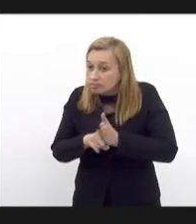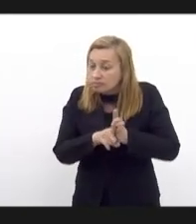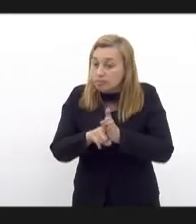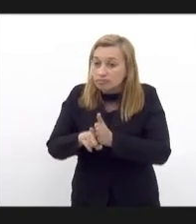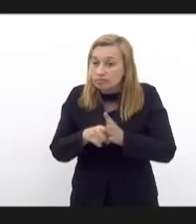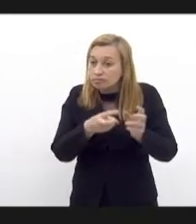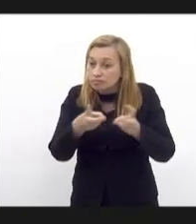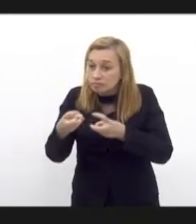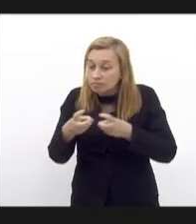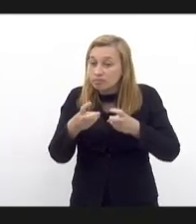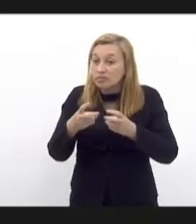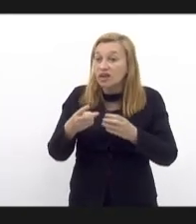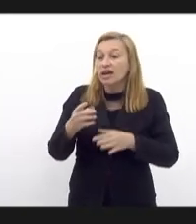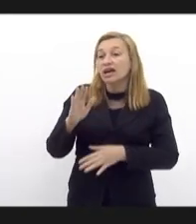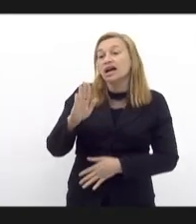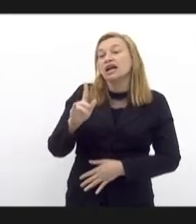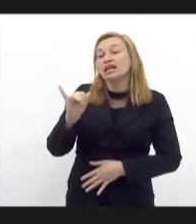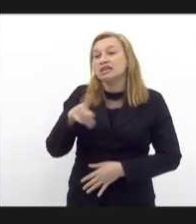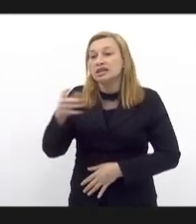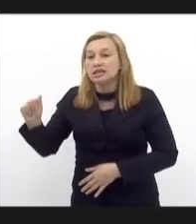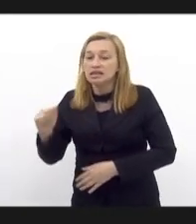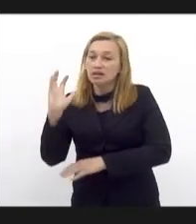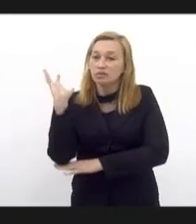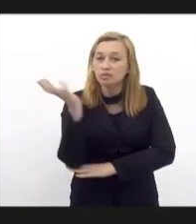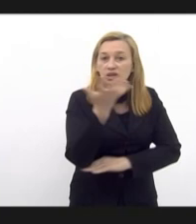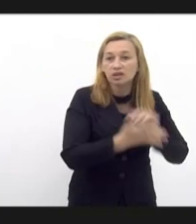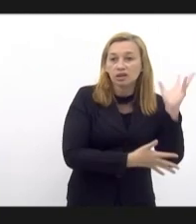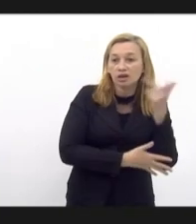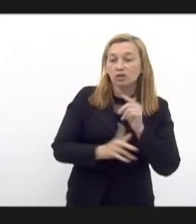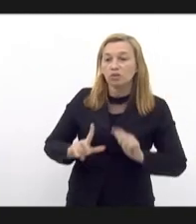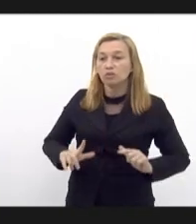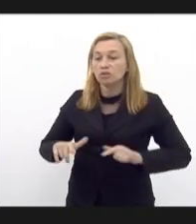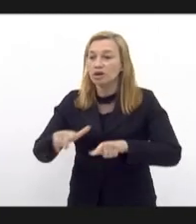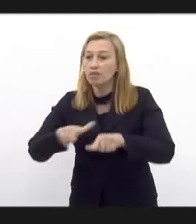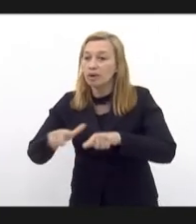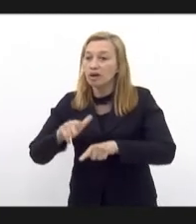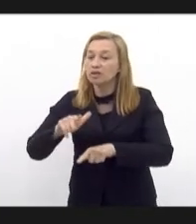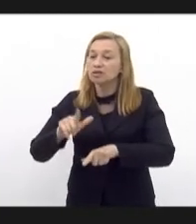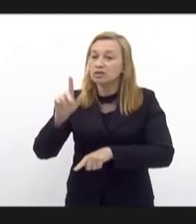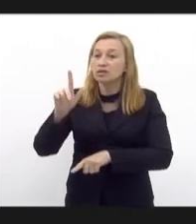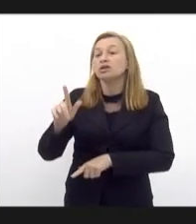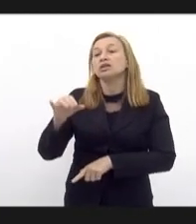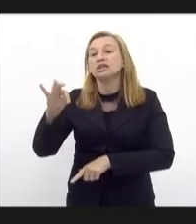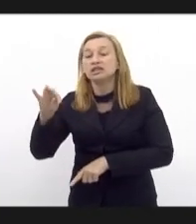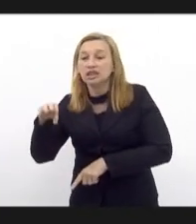licenças ambientais e de operação do Santos Dumont, em